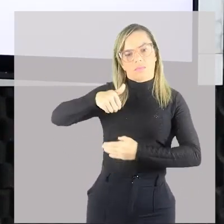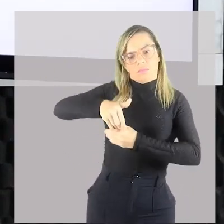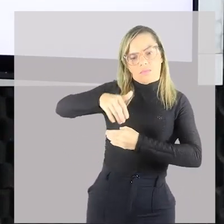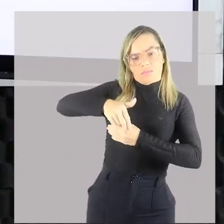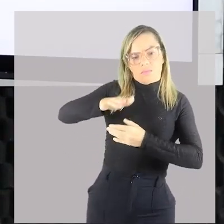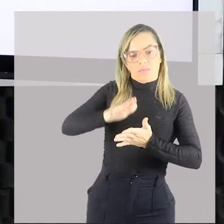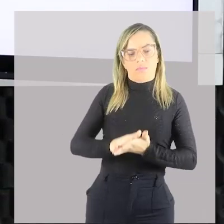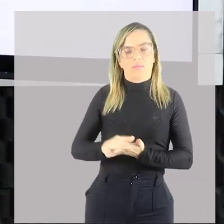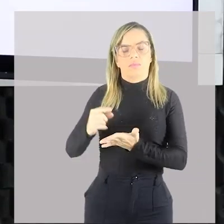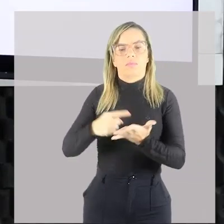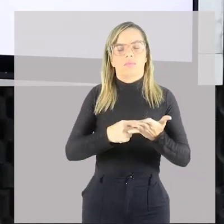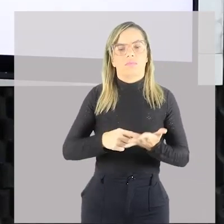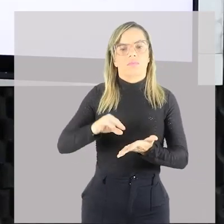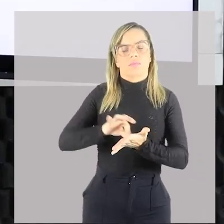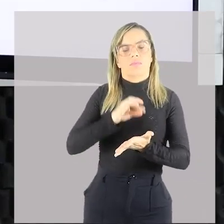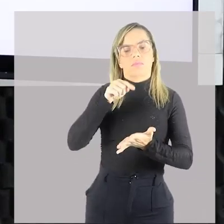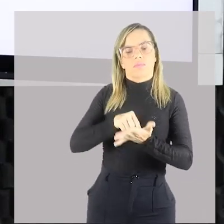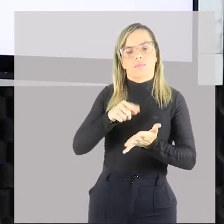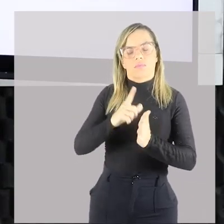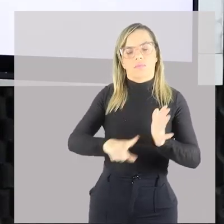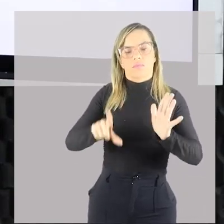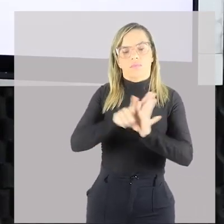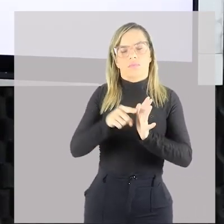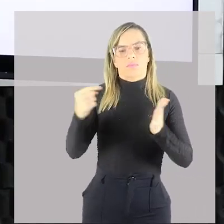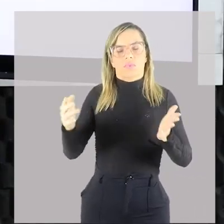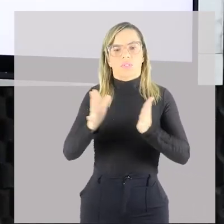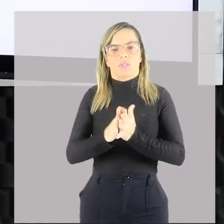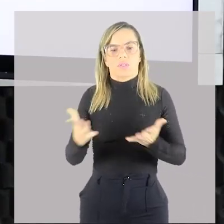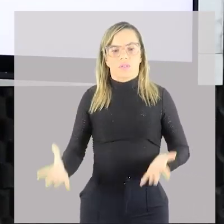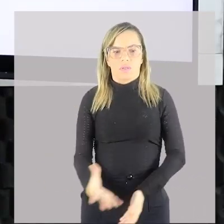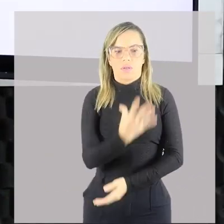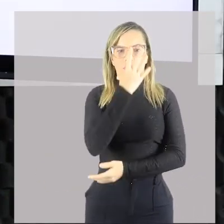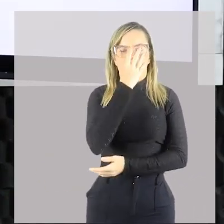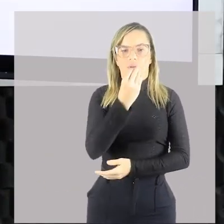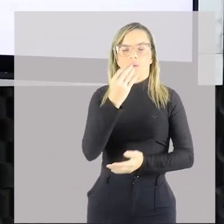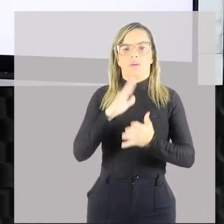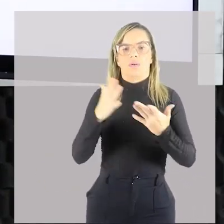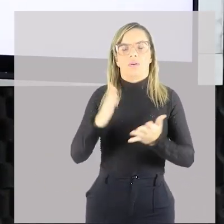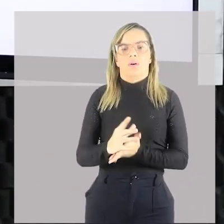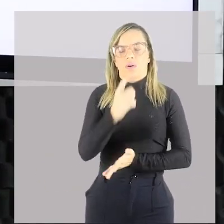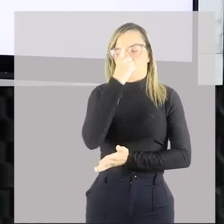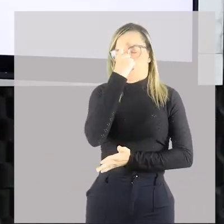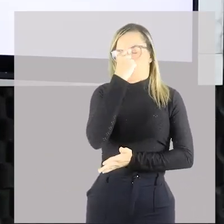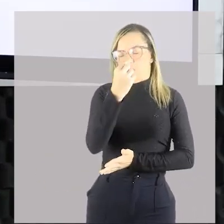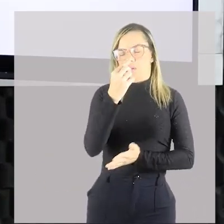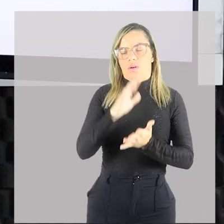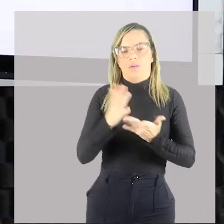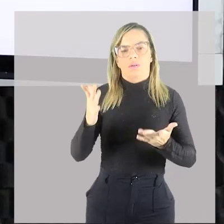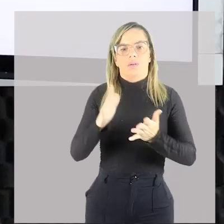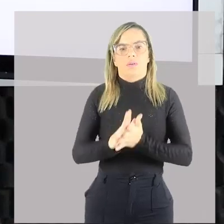O contratualismo, Hobbes é um contratualista, Locke e Rousseau, que já teremos aqui questões e também aulas sobre ele. Eles,